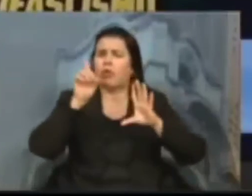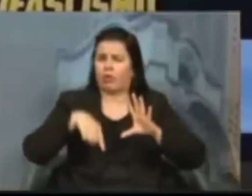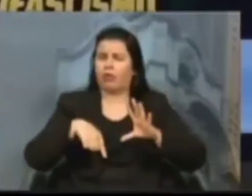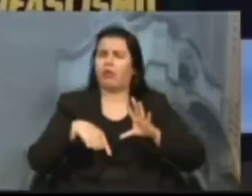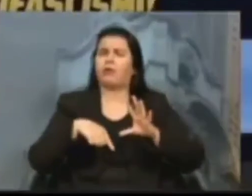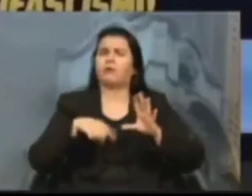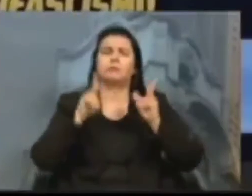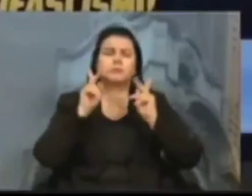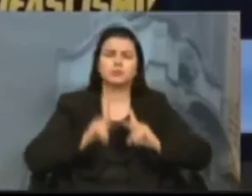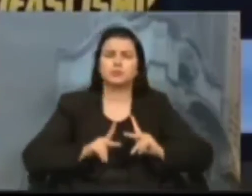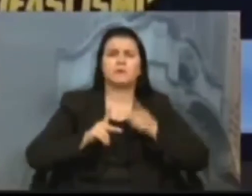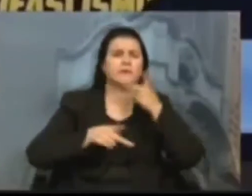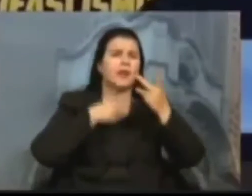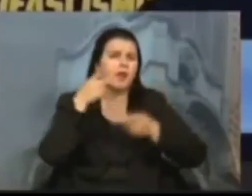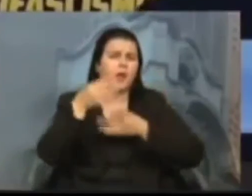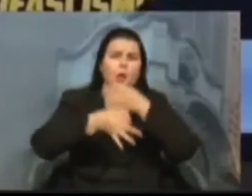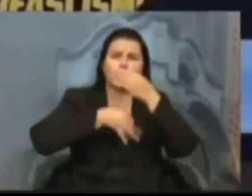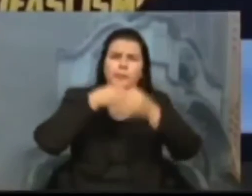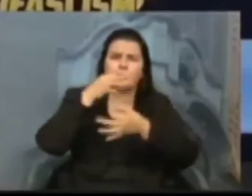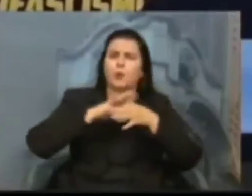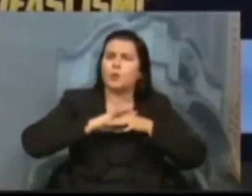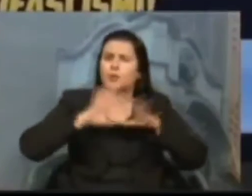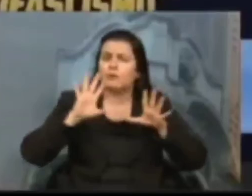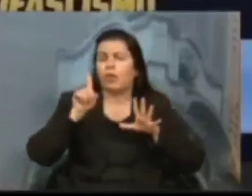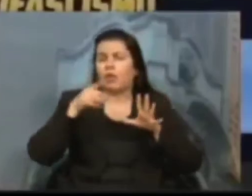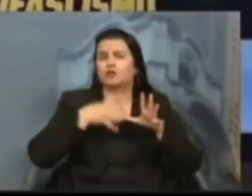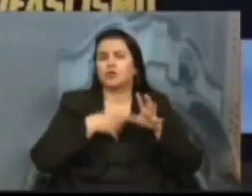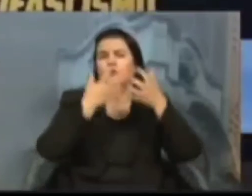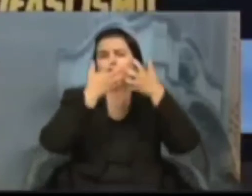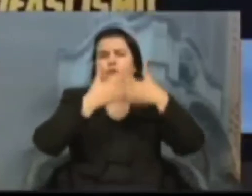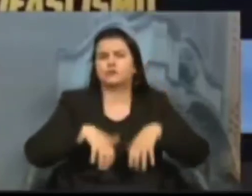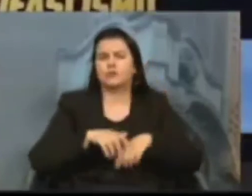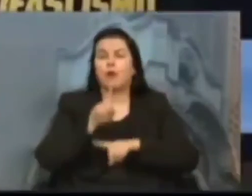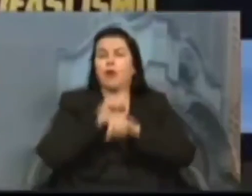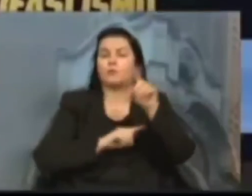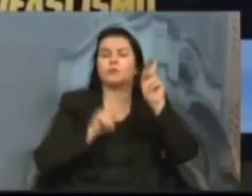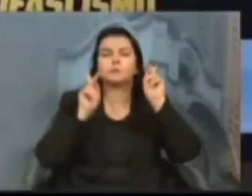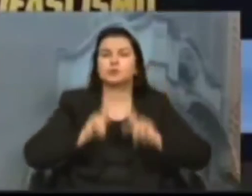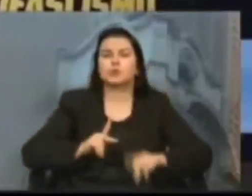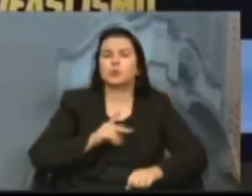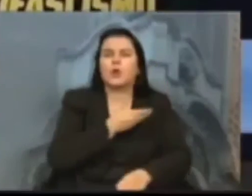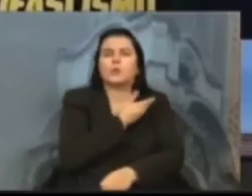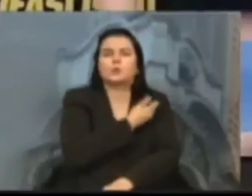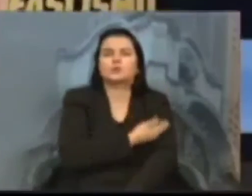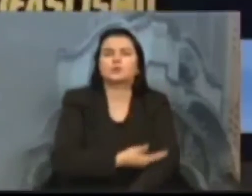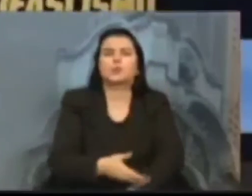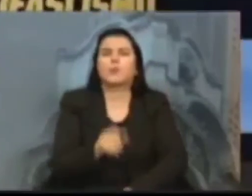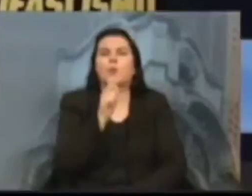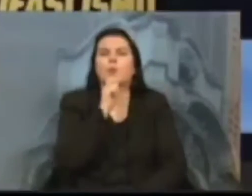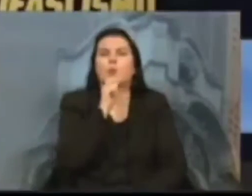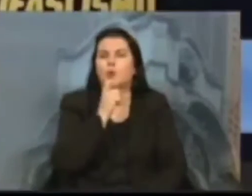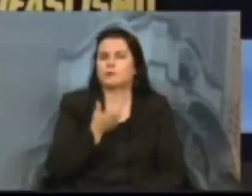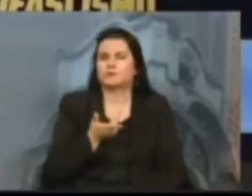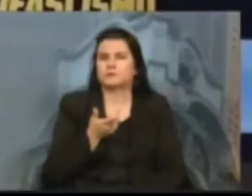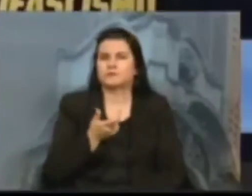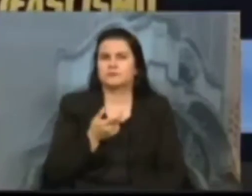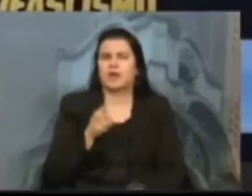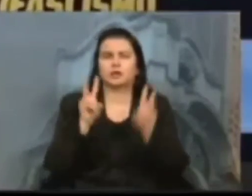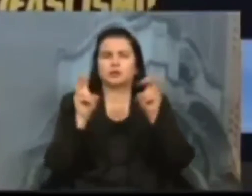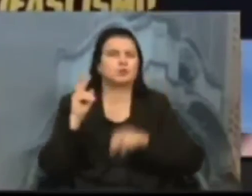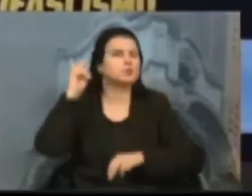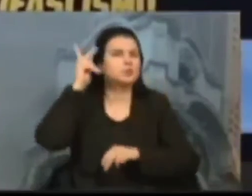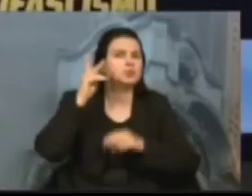dos vereadores sobre algumas pautas, é assim que funciona. Parece que tem algumas pessoas que não estão acostumadas ainda com imunidade parlamentar, essas